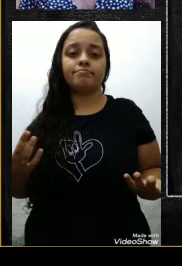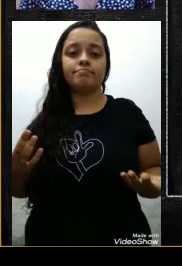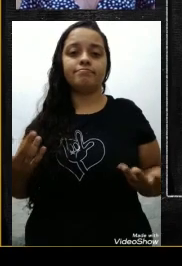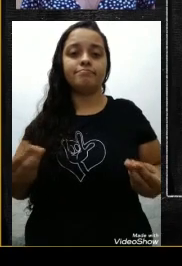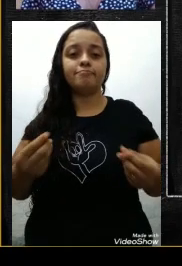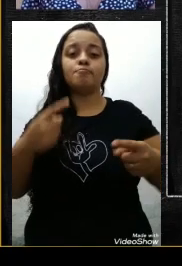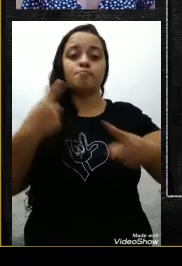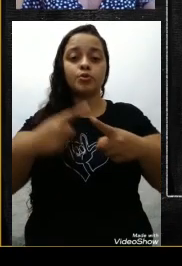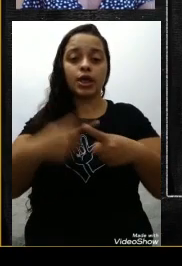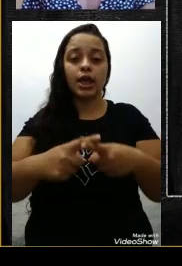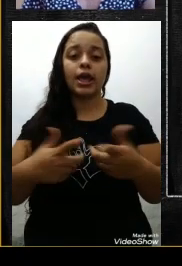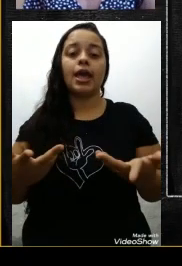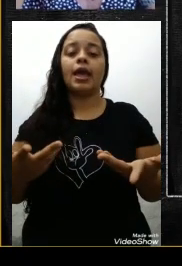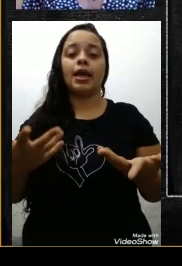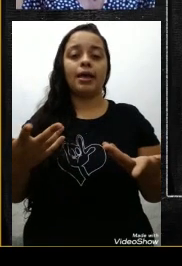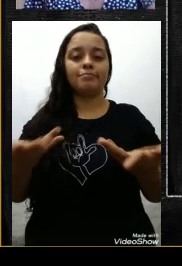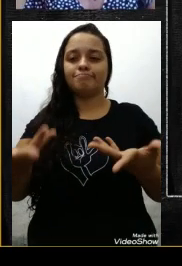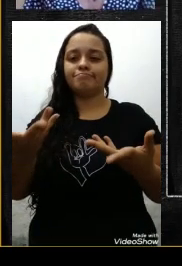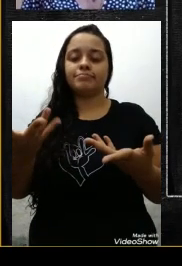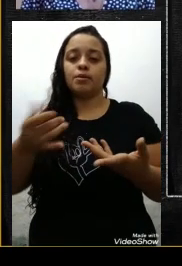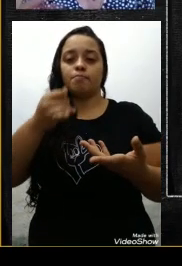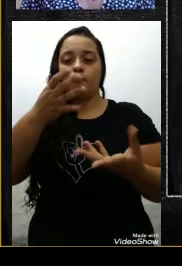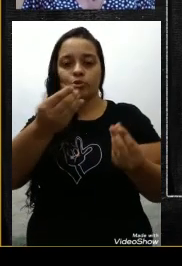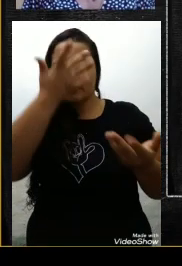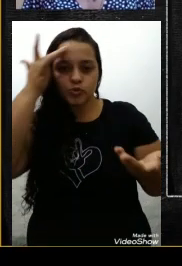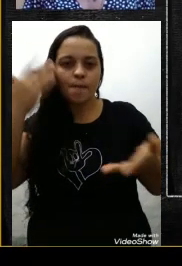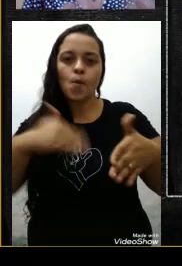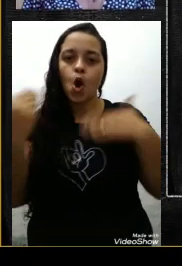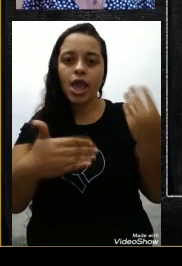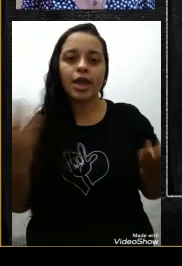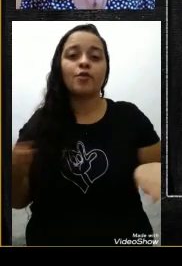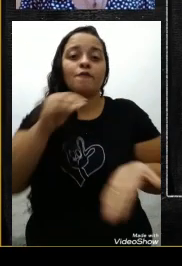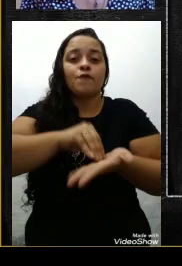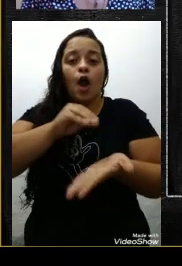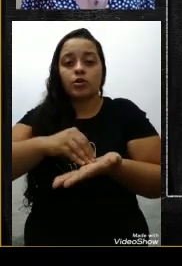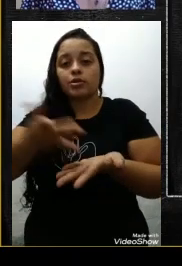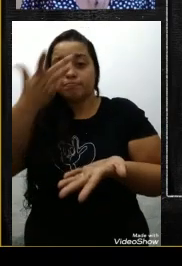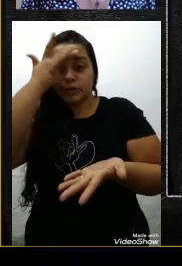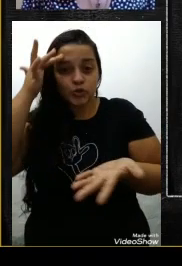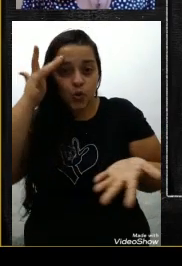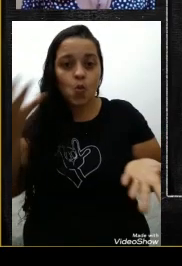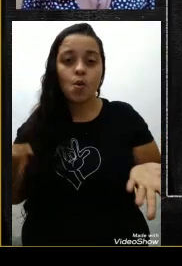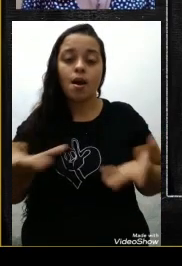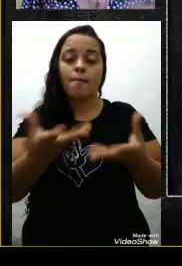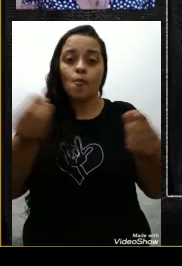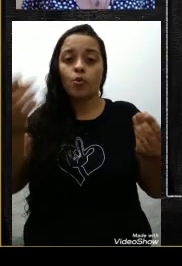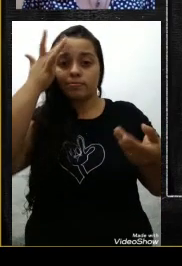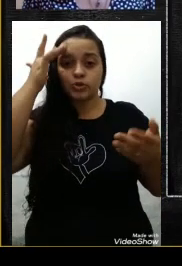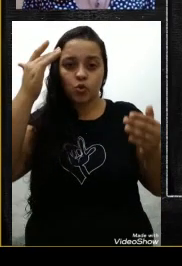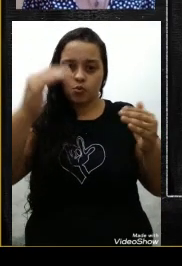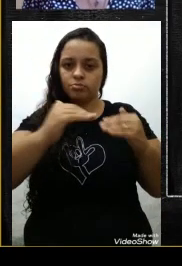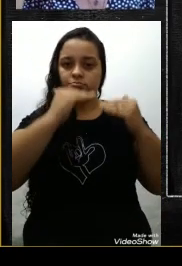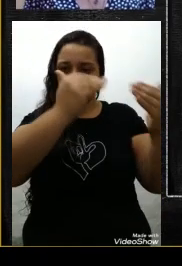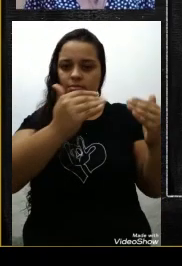à redução, né, da mão de obra, muitas pessoas morrendo, não tinha quem trabalhasse, muitos agricultores simplesmente